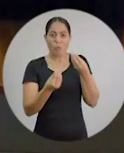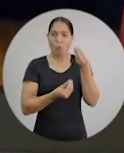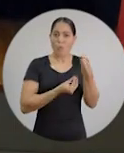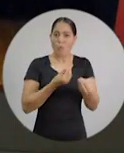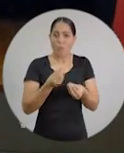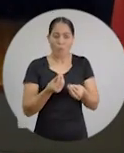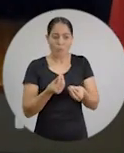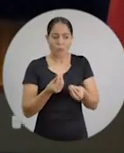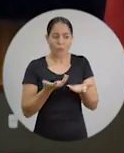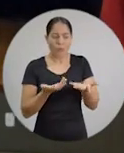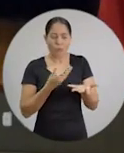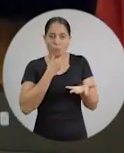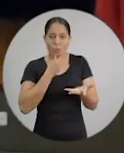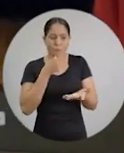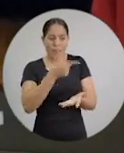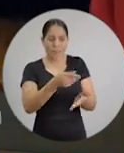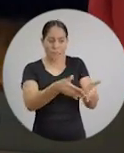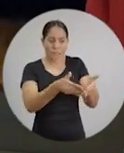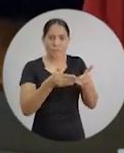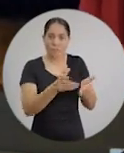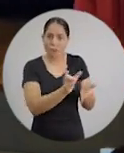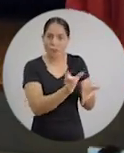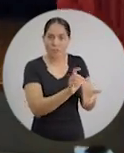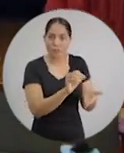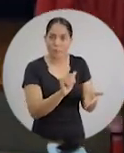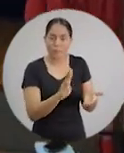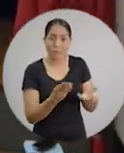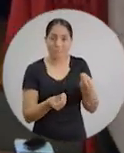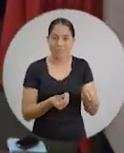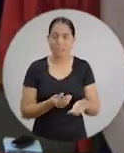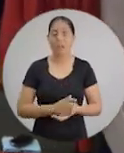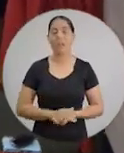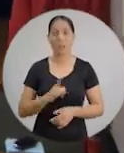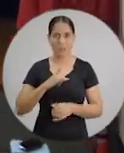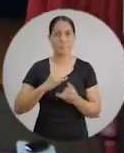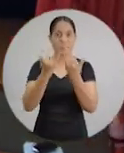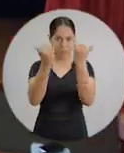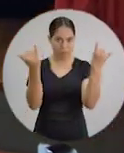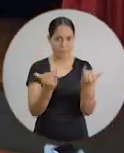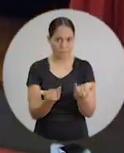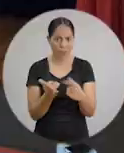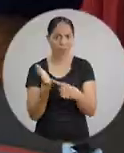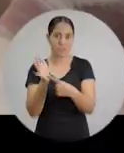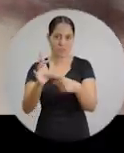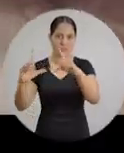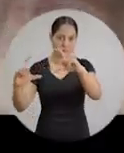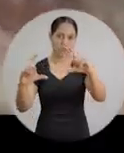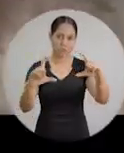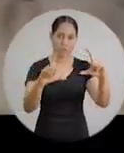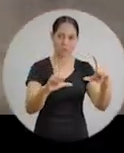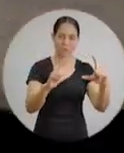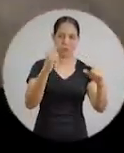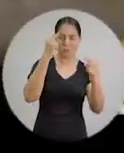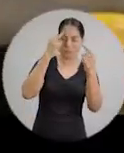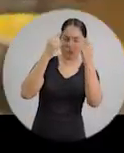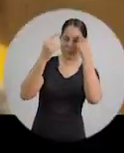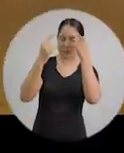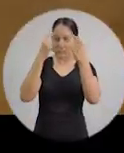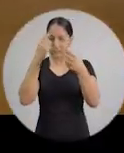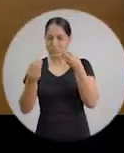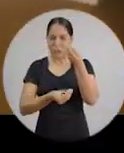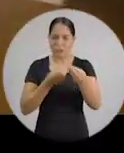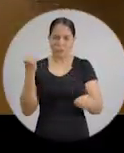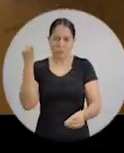aí, naquele momento, a gente pensou logo, né? Na hora que ele requerer a inscrição, como é que vai ser? As imagens feitas dentro